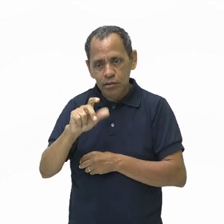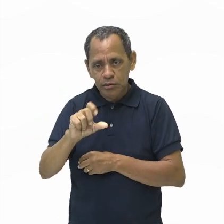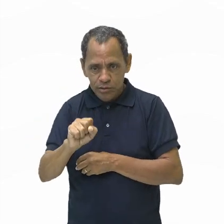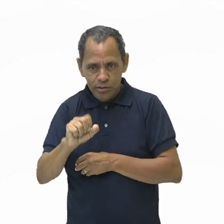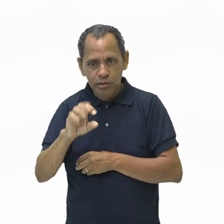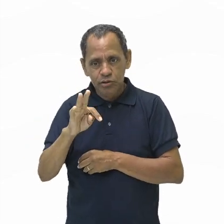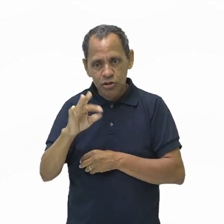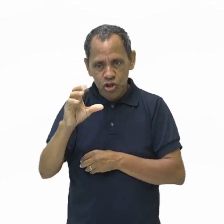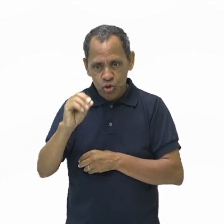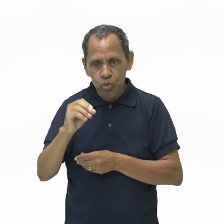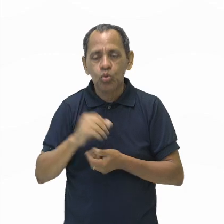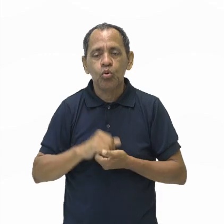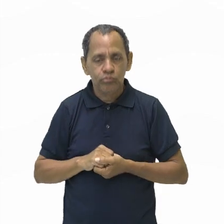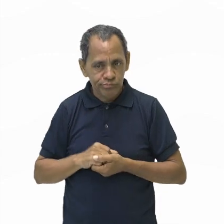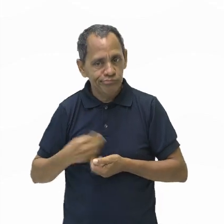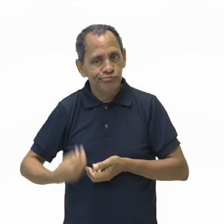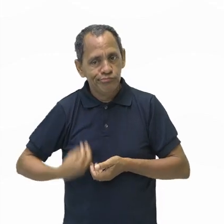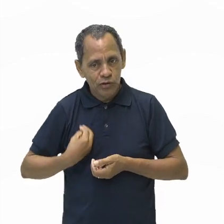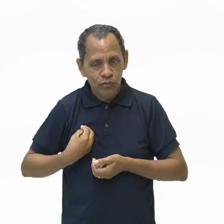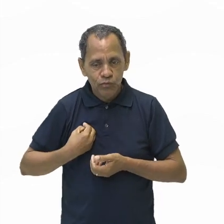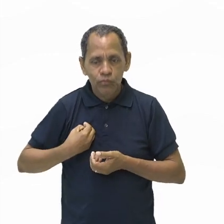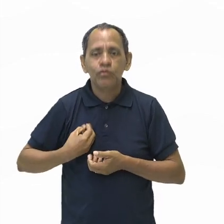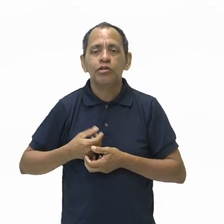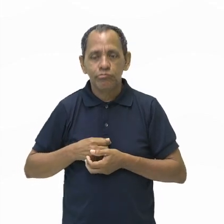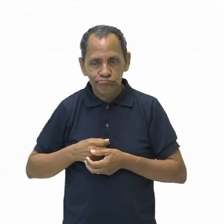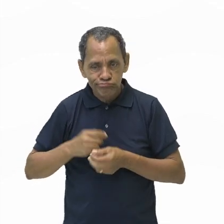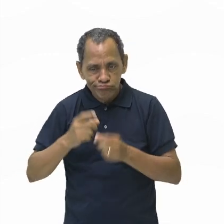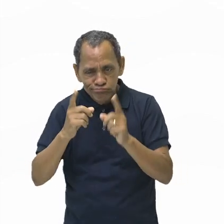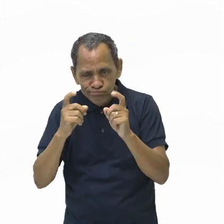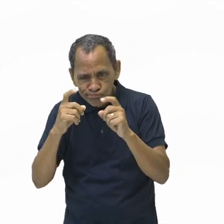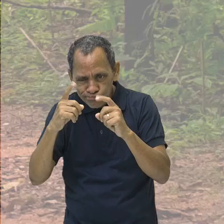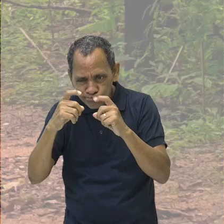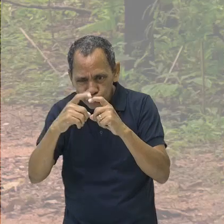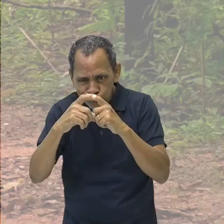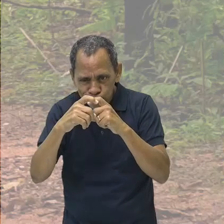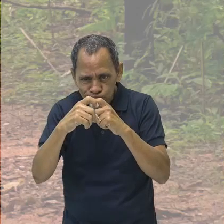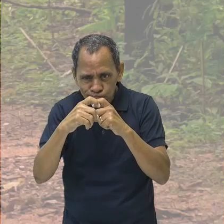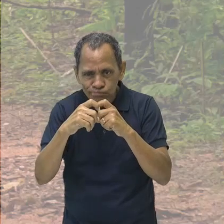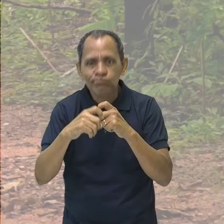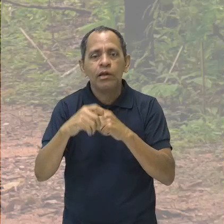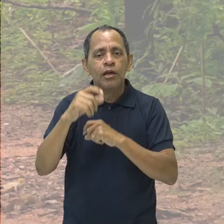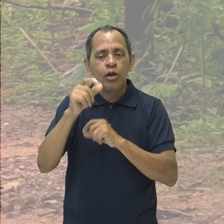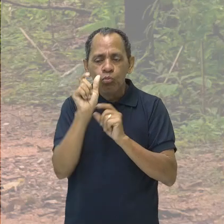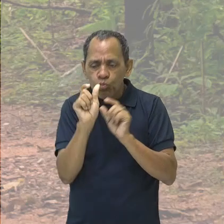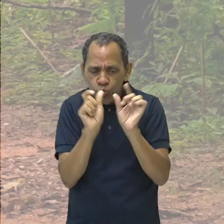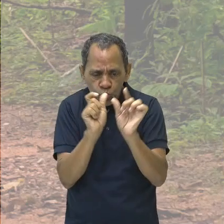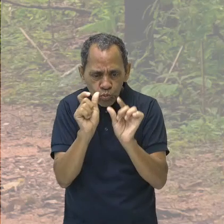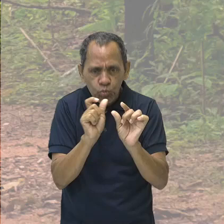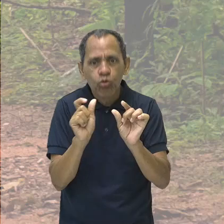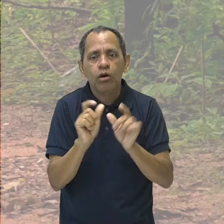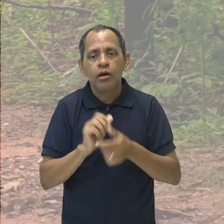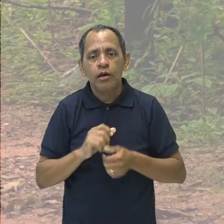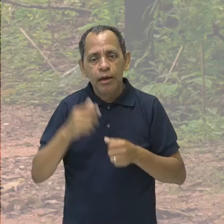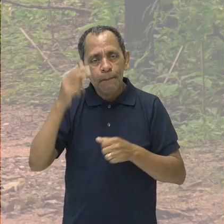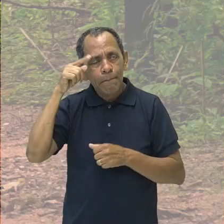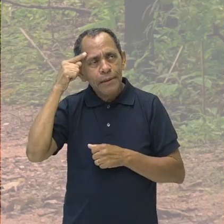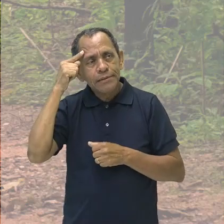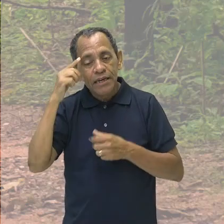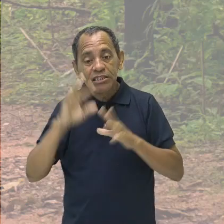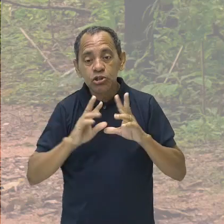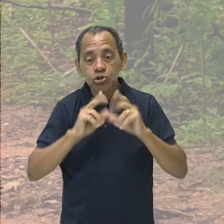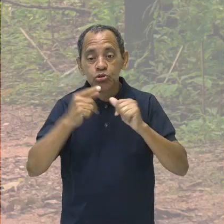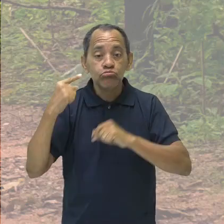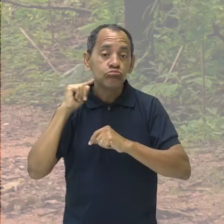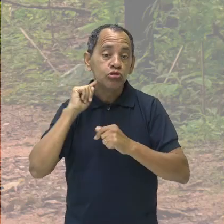permeabilidade e a vida microbiana. Então você tem que pensar em todo o lixo que você produz. Esse lixo vai para